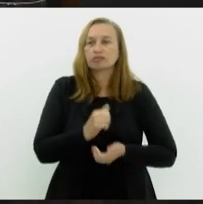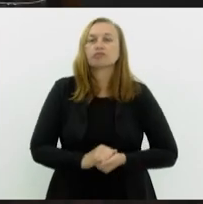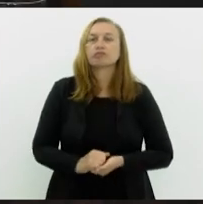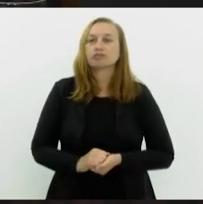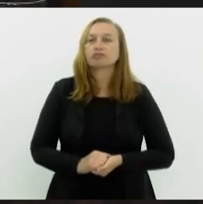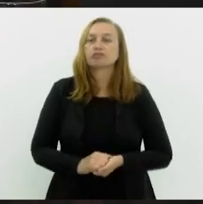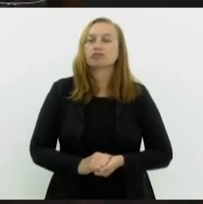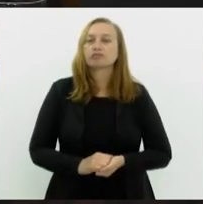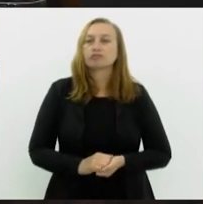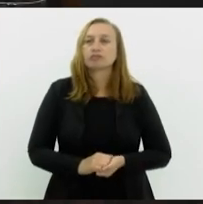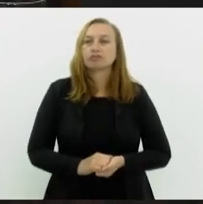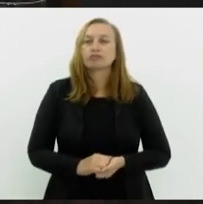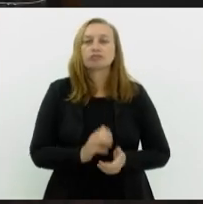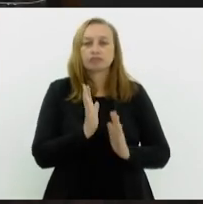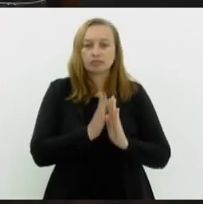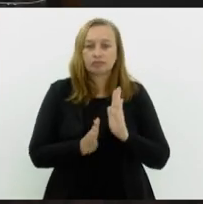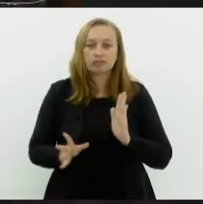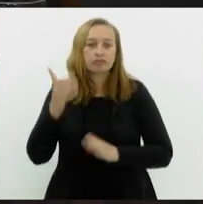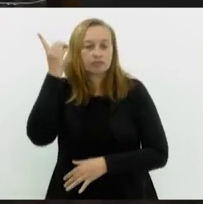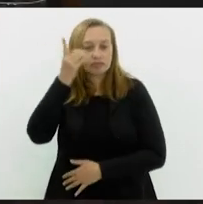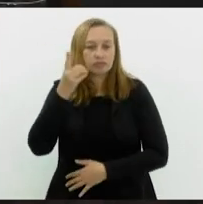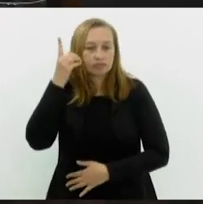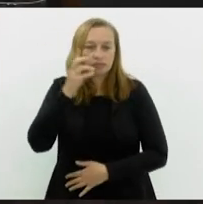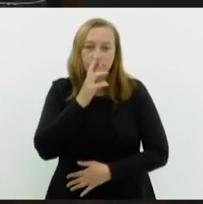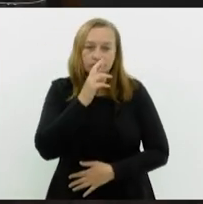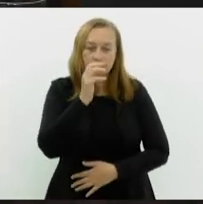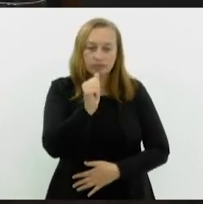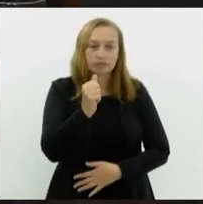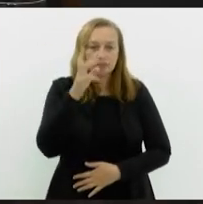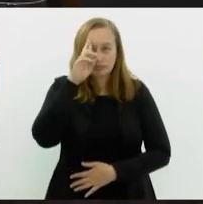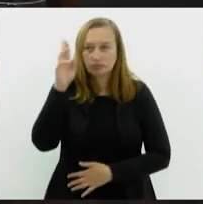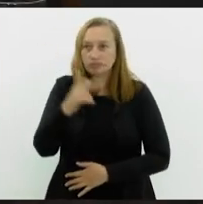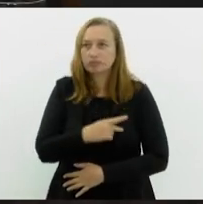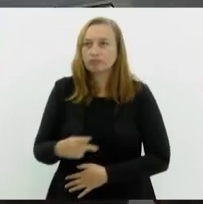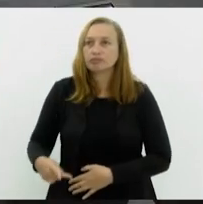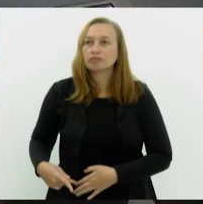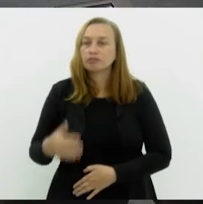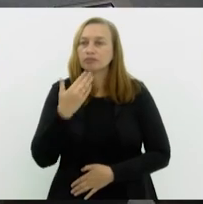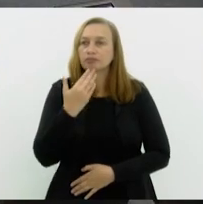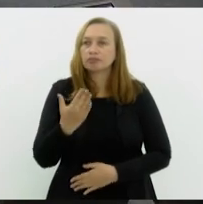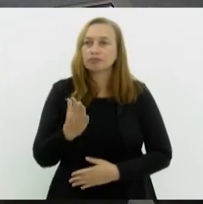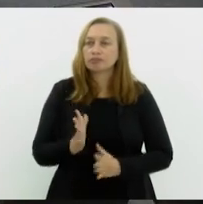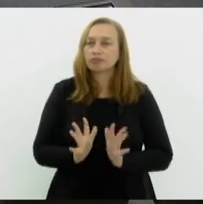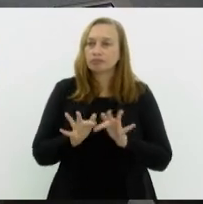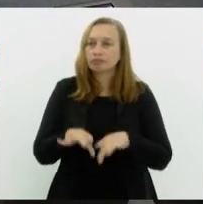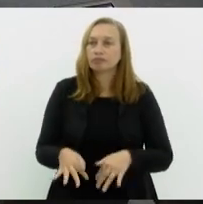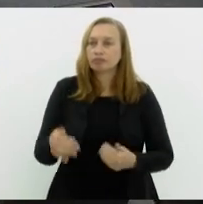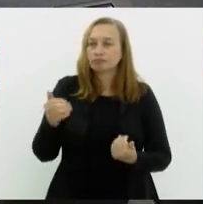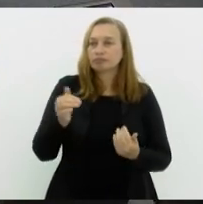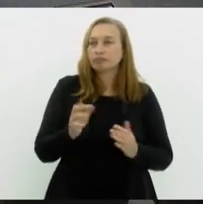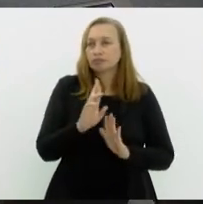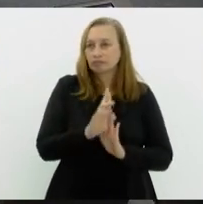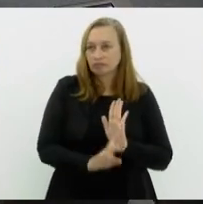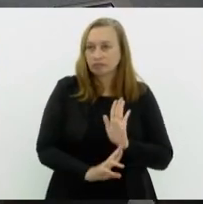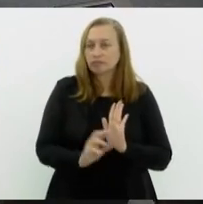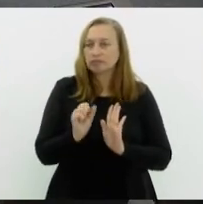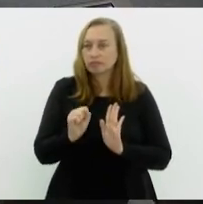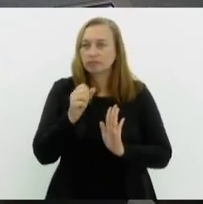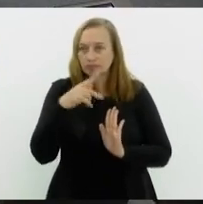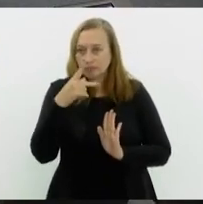Controle. Pela ordem, o deputado Rodrigo Amorim. Senhora Presidente, para pedir forma final de redação, Vossa Excelência puder definir, por